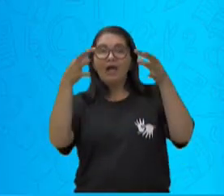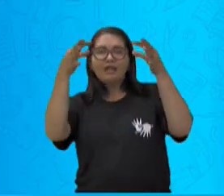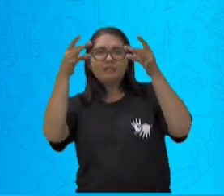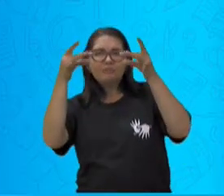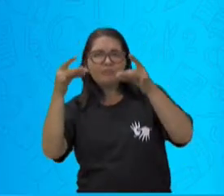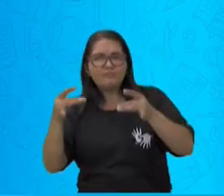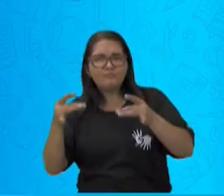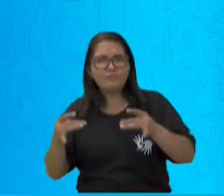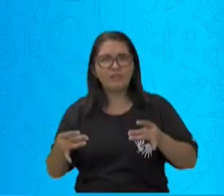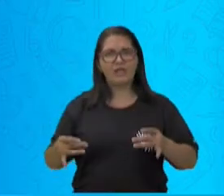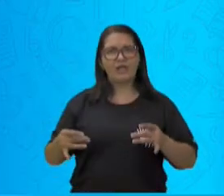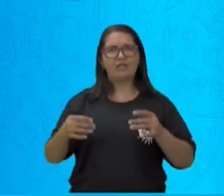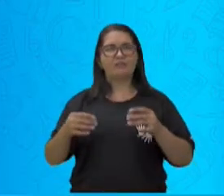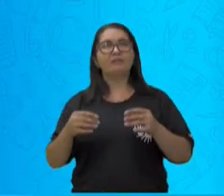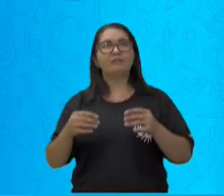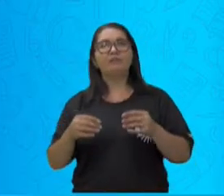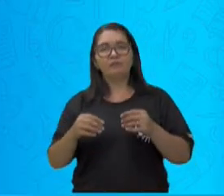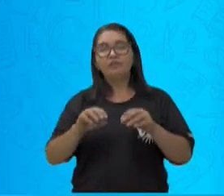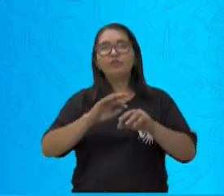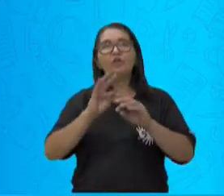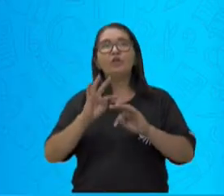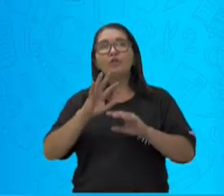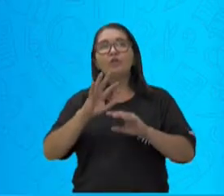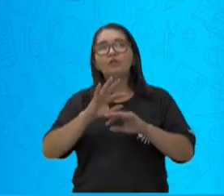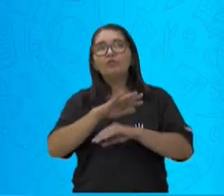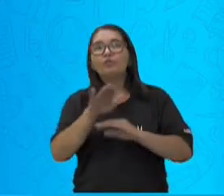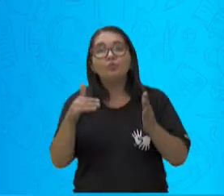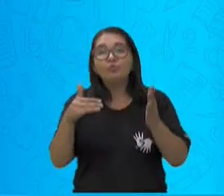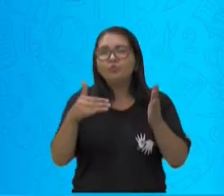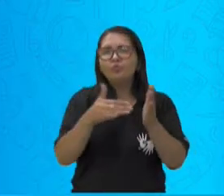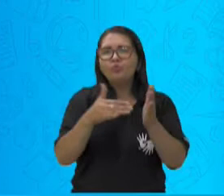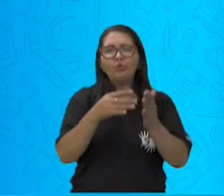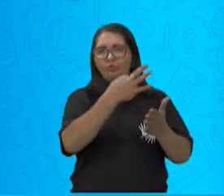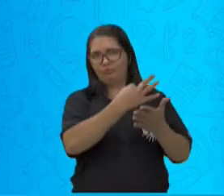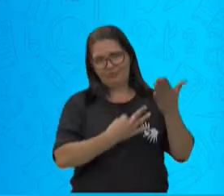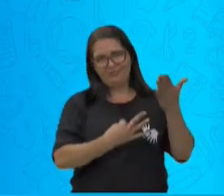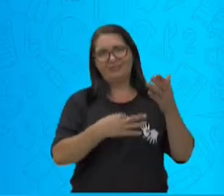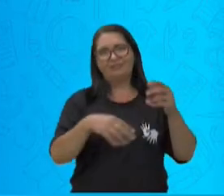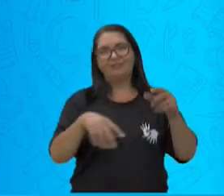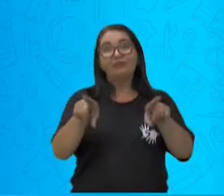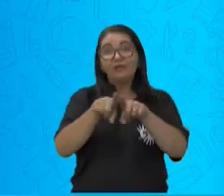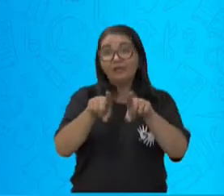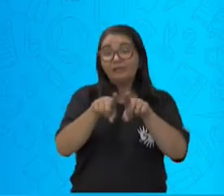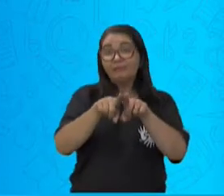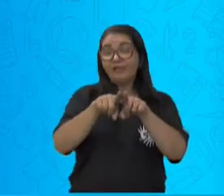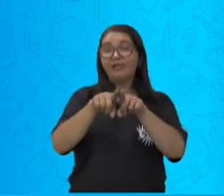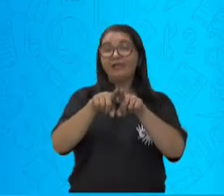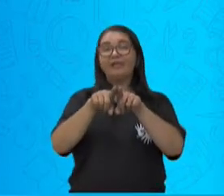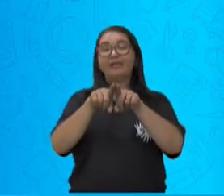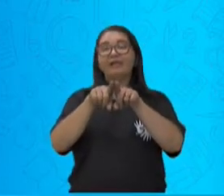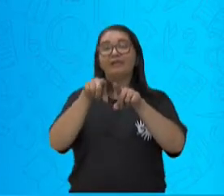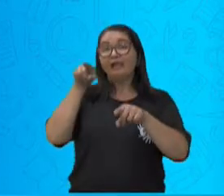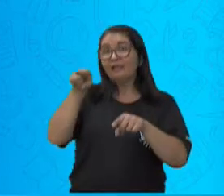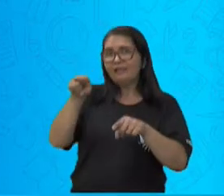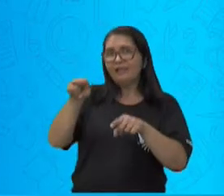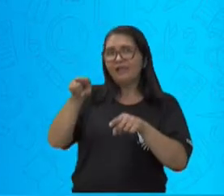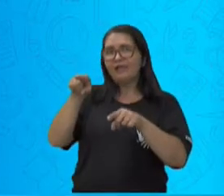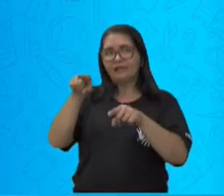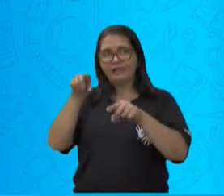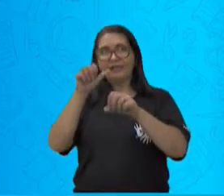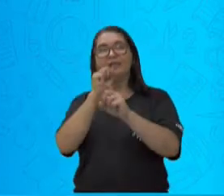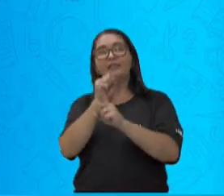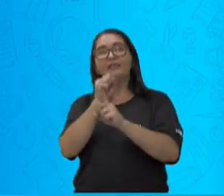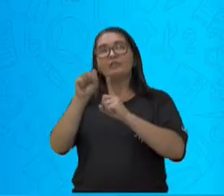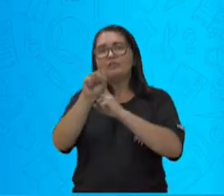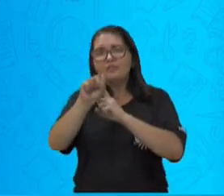da crônica, e emprego das variedades urbanas de prestígio, exceto nos casos